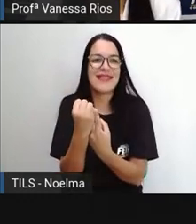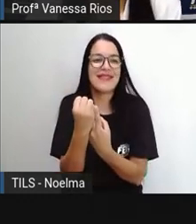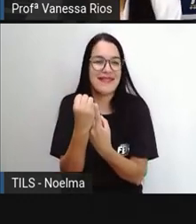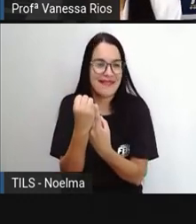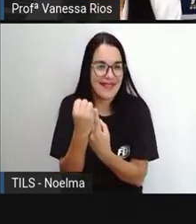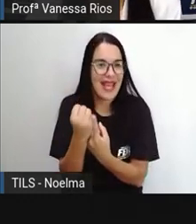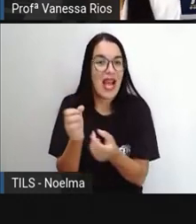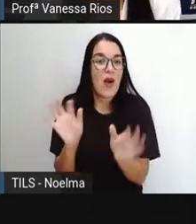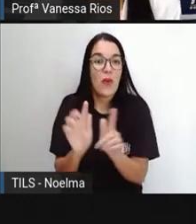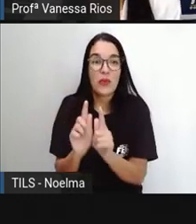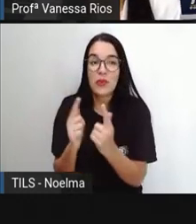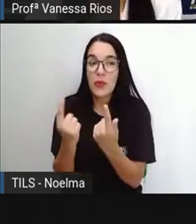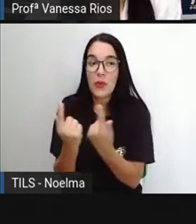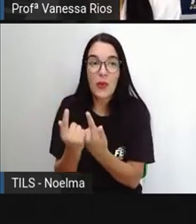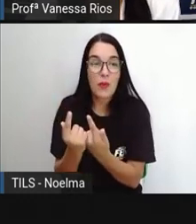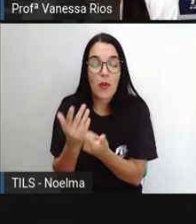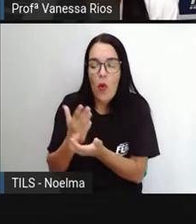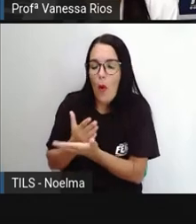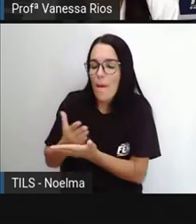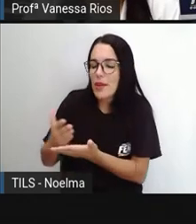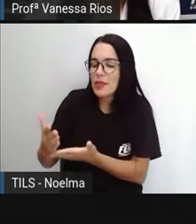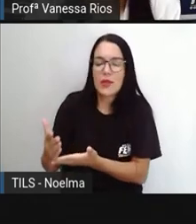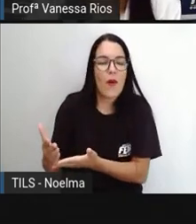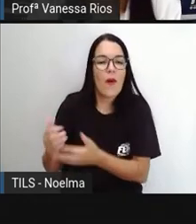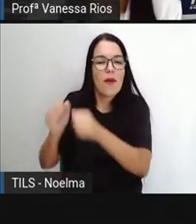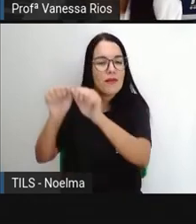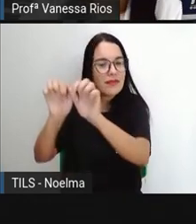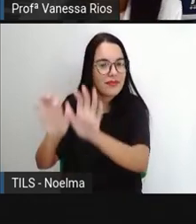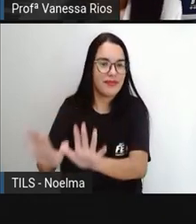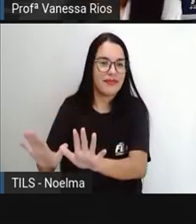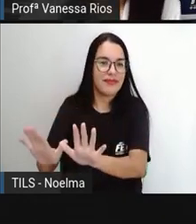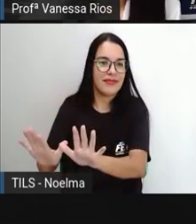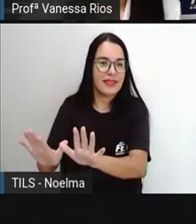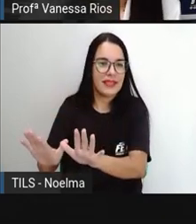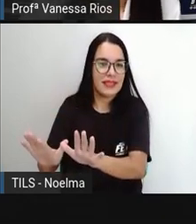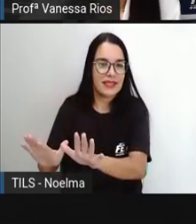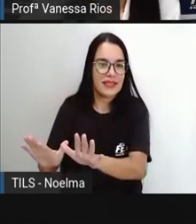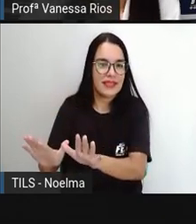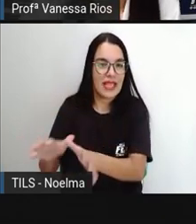grupos, né? O início aí do surgimento das primeiras cidades.